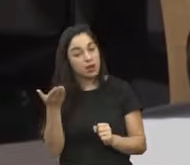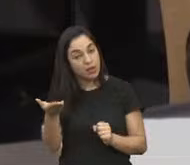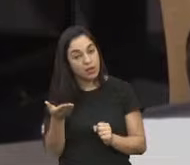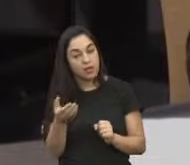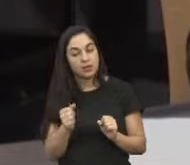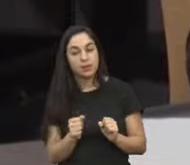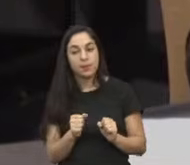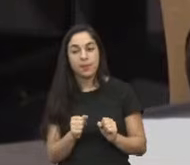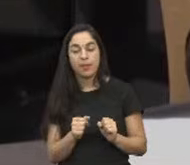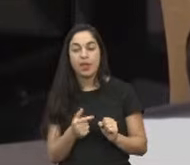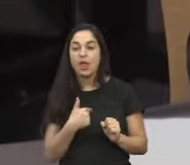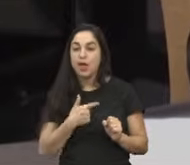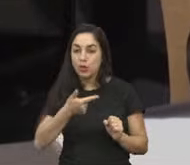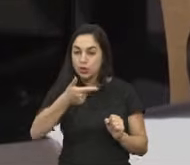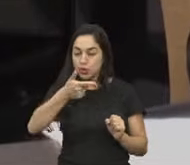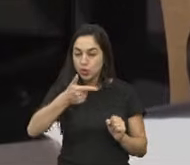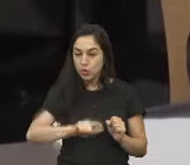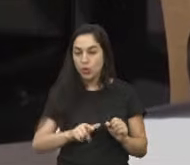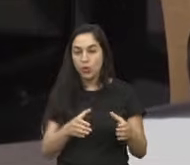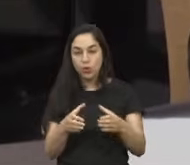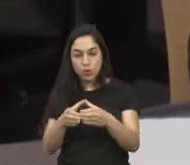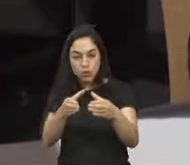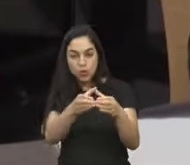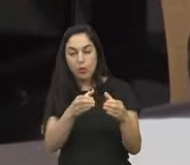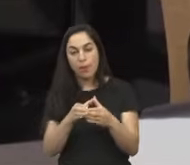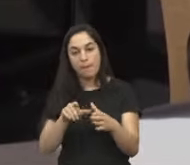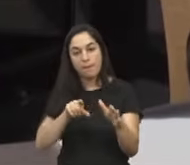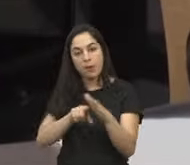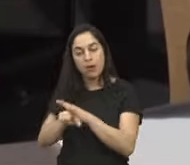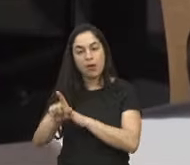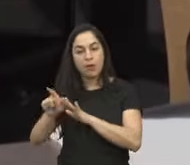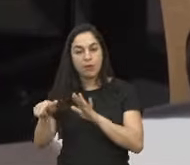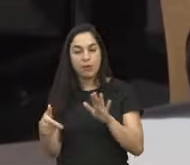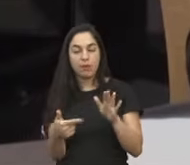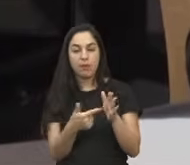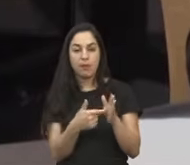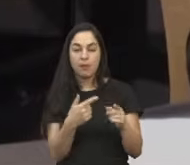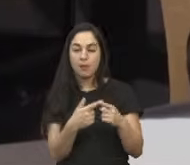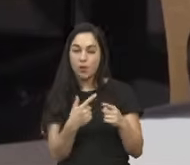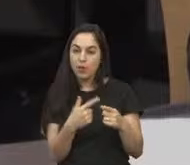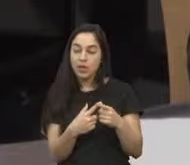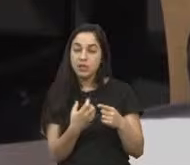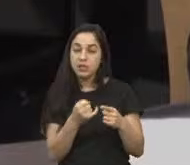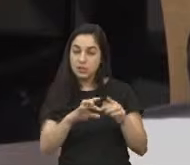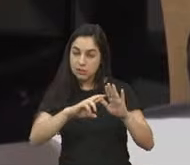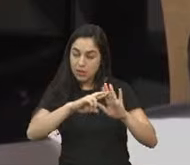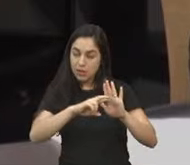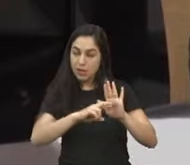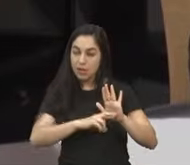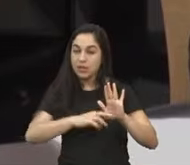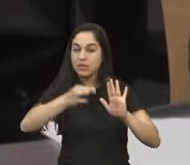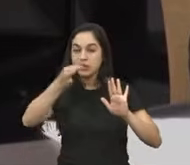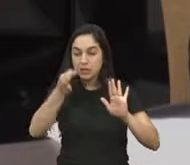exemplo, eu vou voltar a fazer um questionamento ao Ministério Público, porque com a fundamentação correta eu acredito que vai ser também